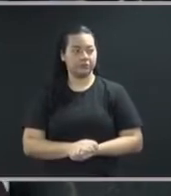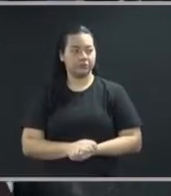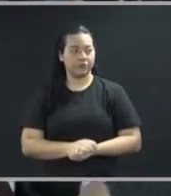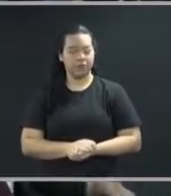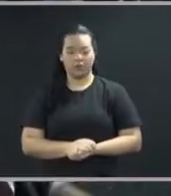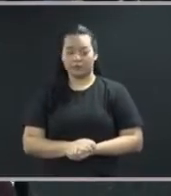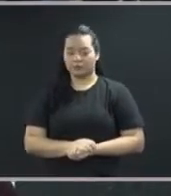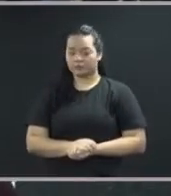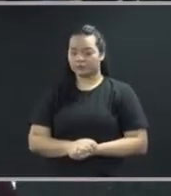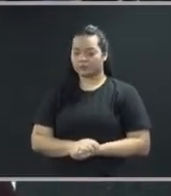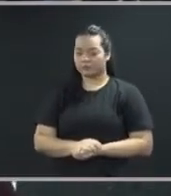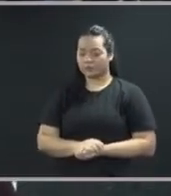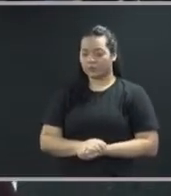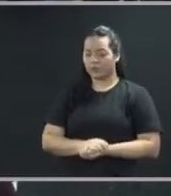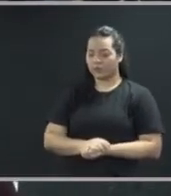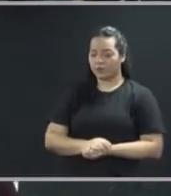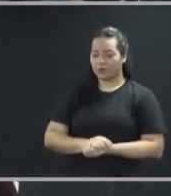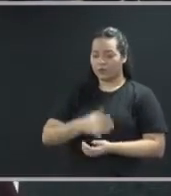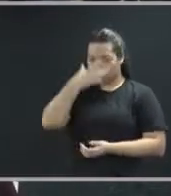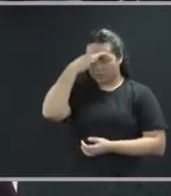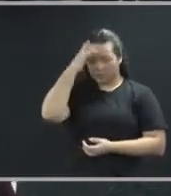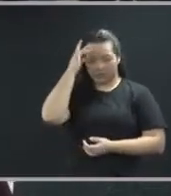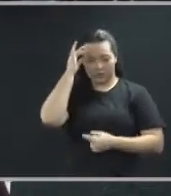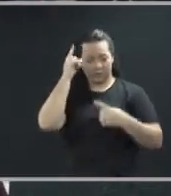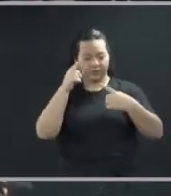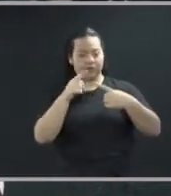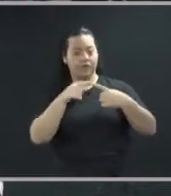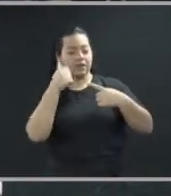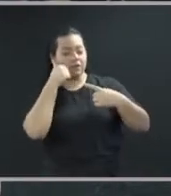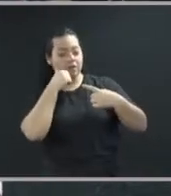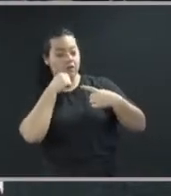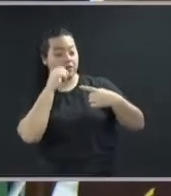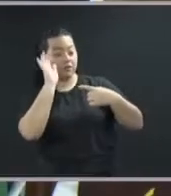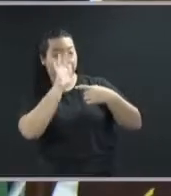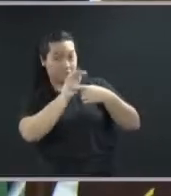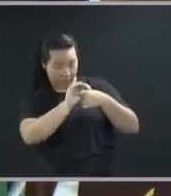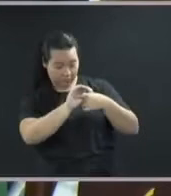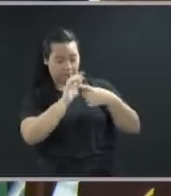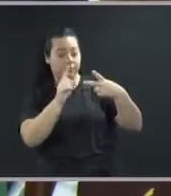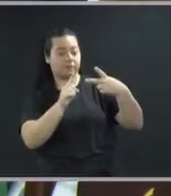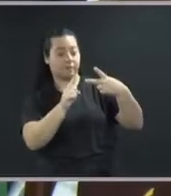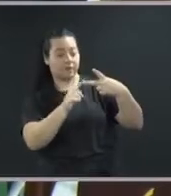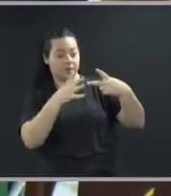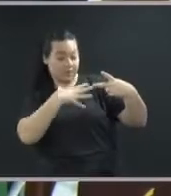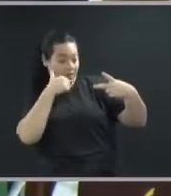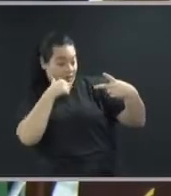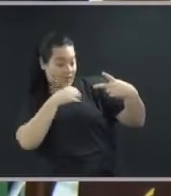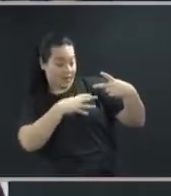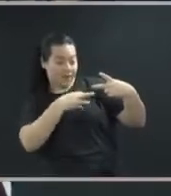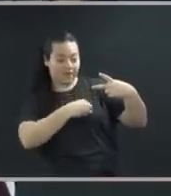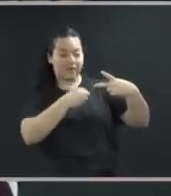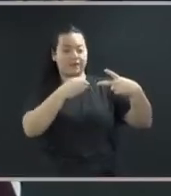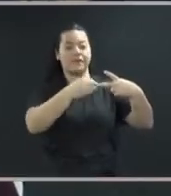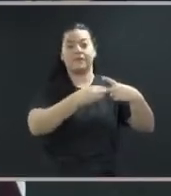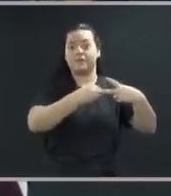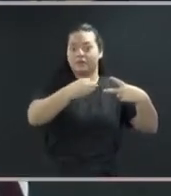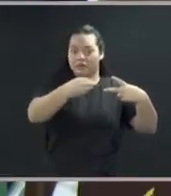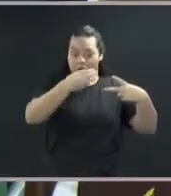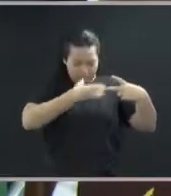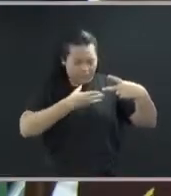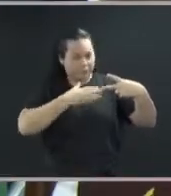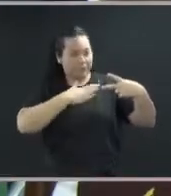Camilo e a filha dele. E aí eu peguei e falei, agora, já que foi todo mundo embora, agora é comigo, cheio da